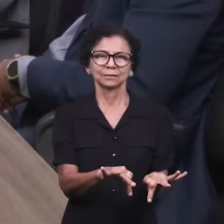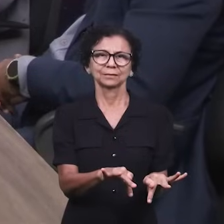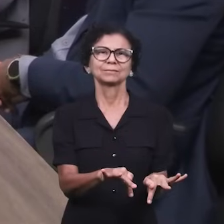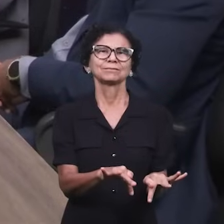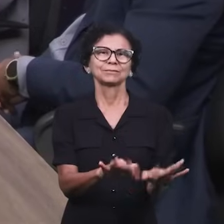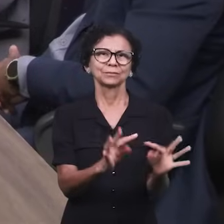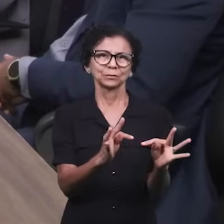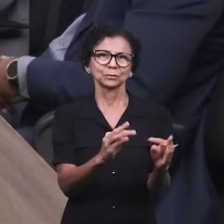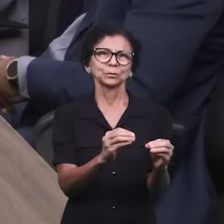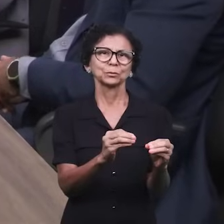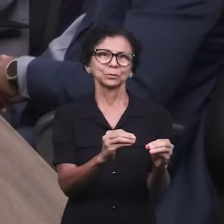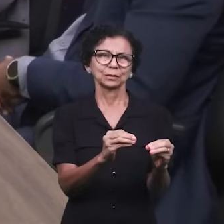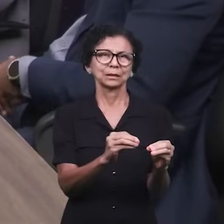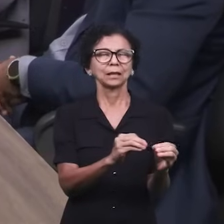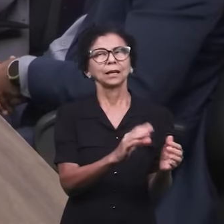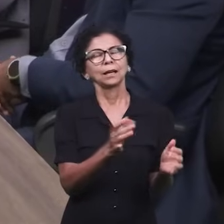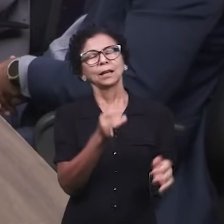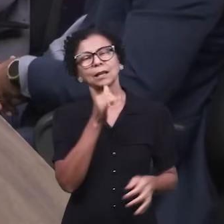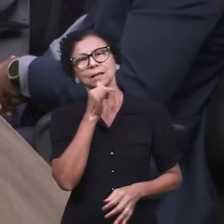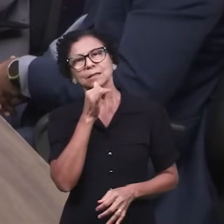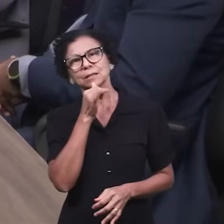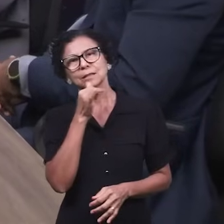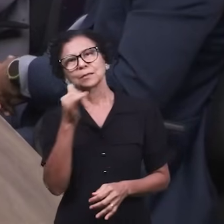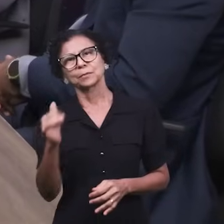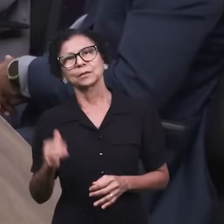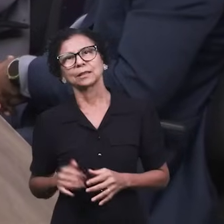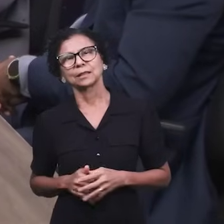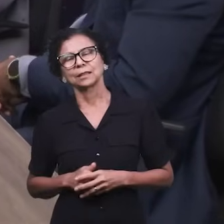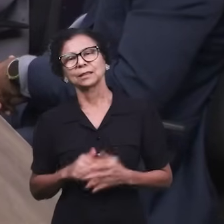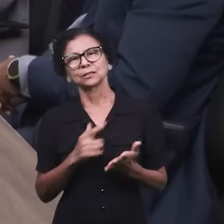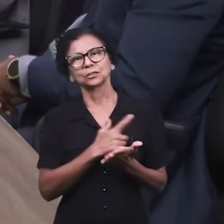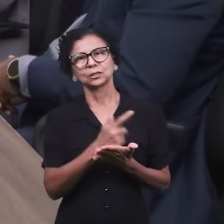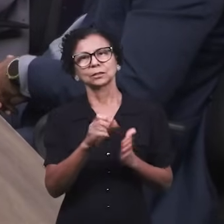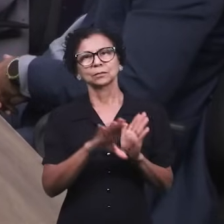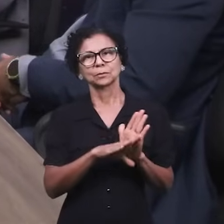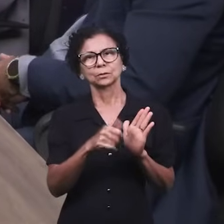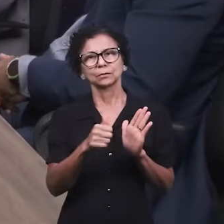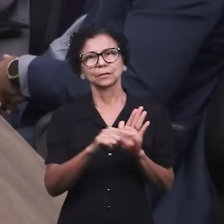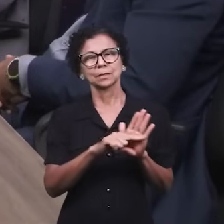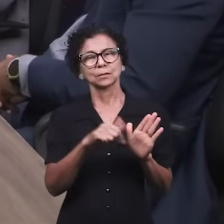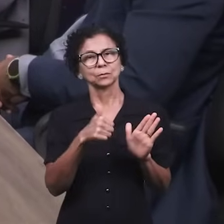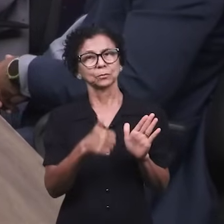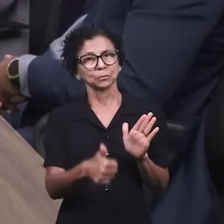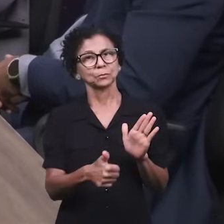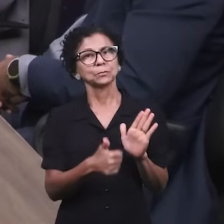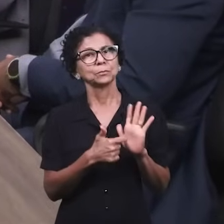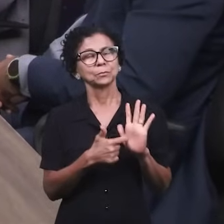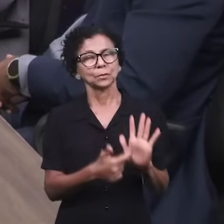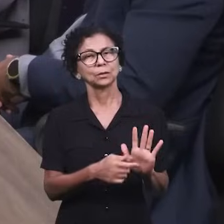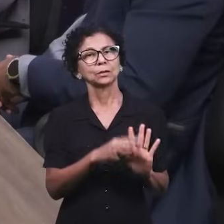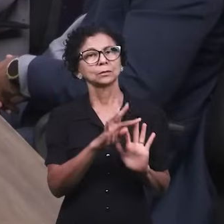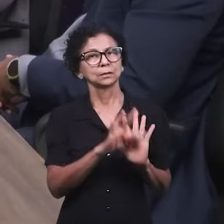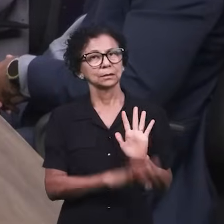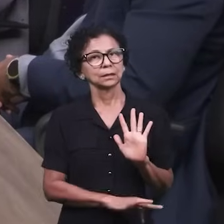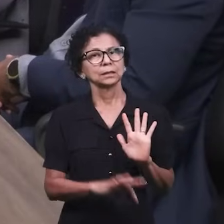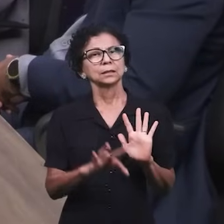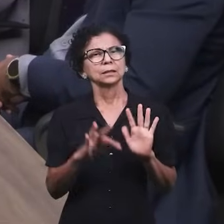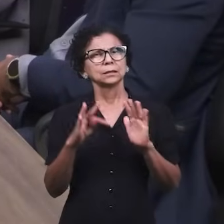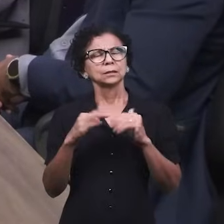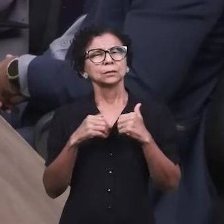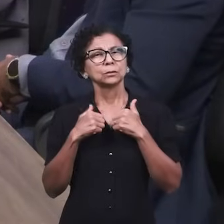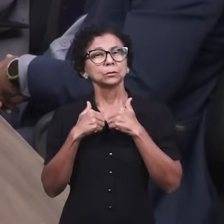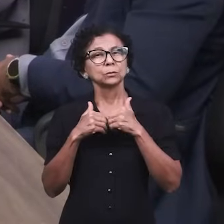Tudo tem início e tem fim. Então nós vamos ver, por exemplo, a expressão de Gênesis capítulo 1, versículo 1, né? Quando o texto fala, né?